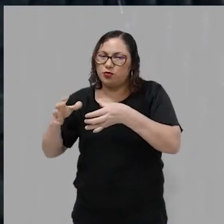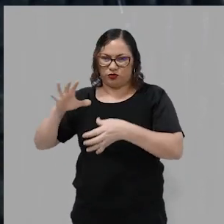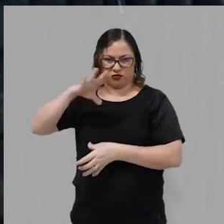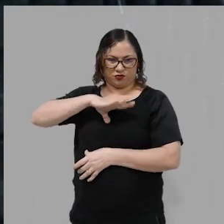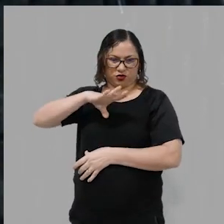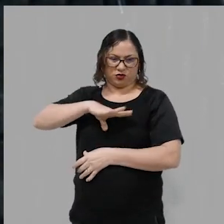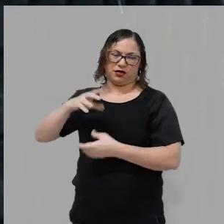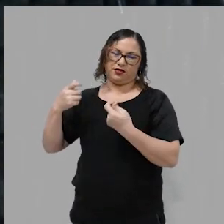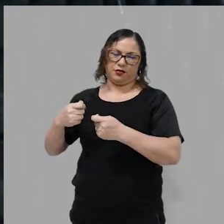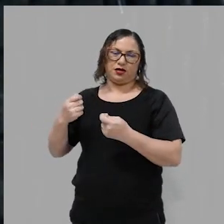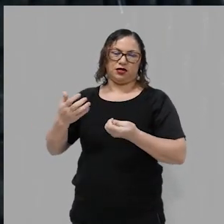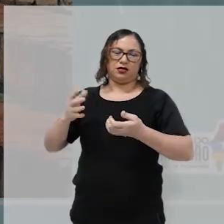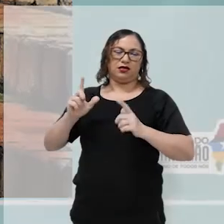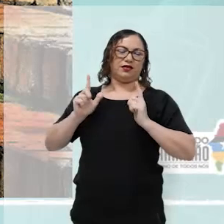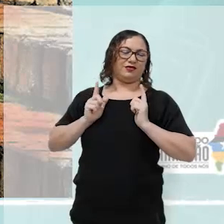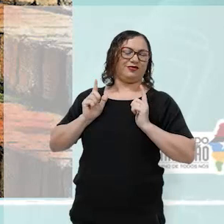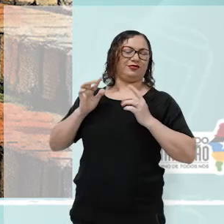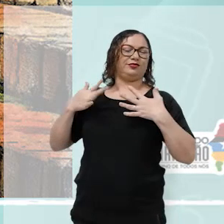né?